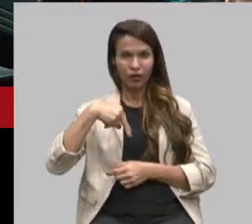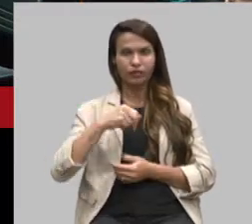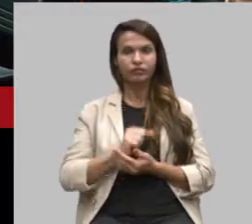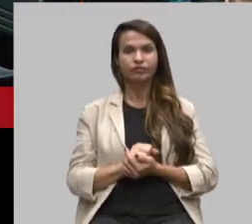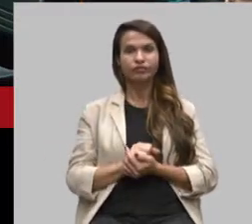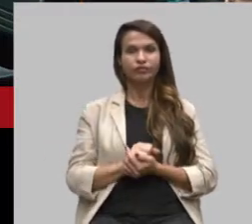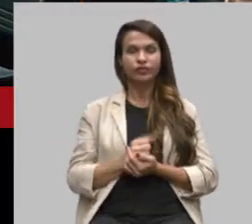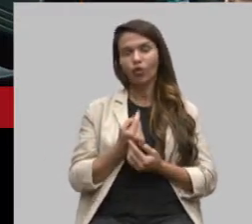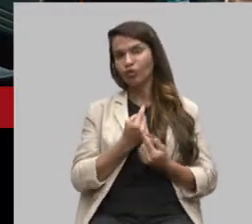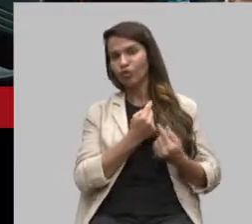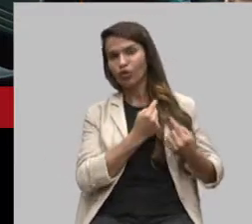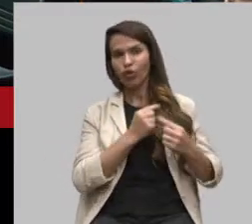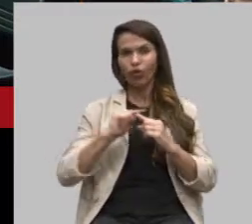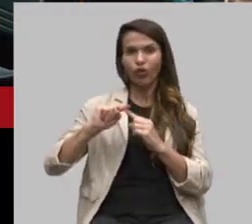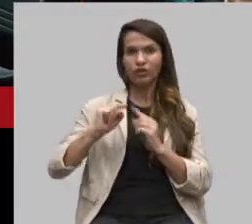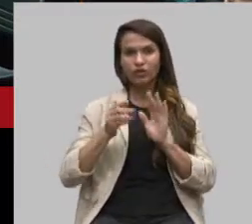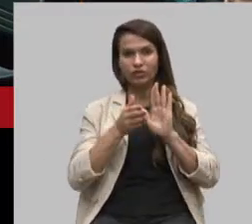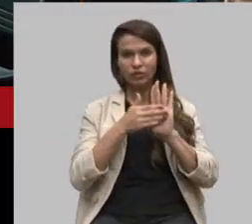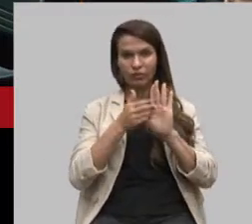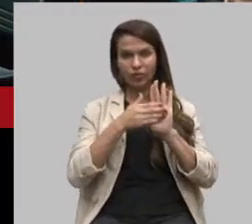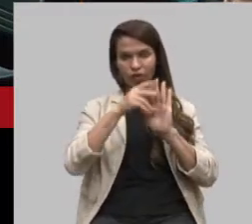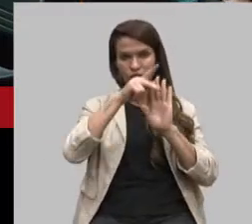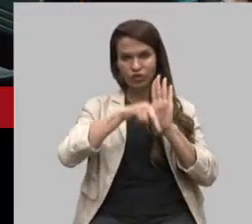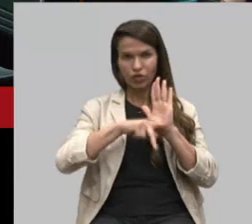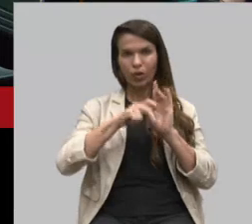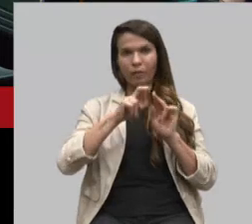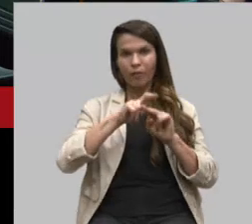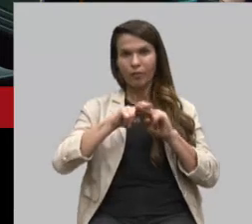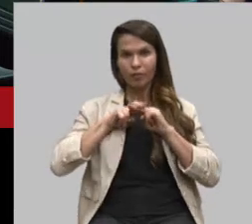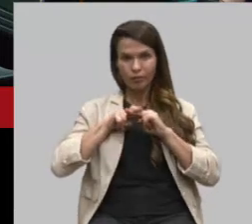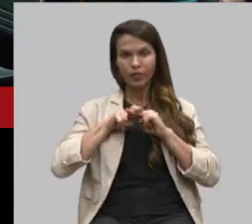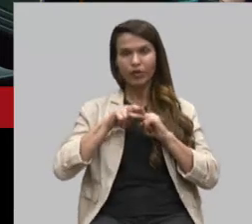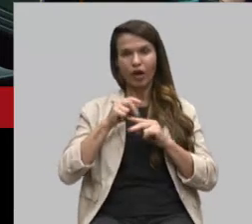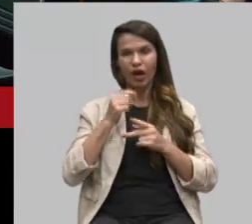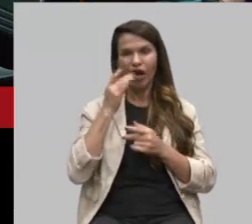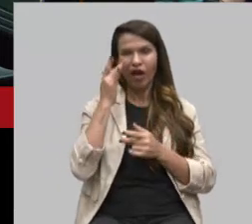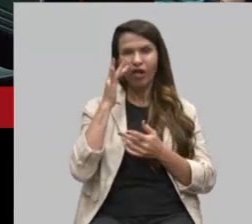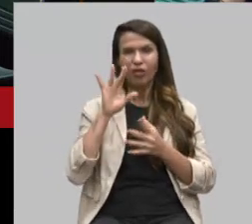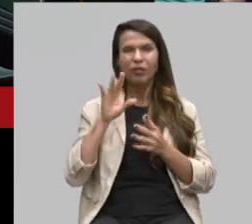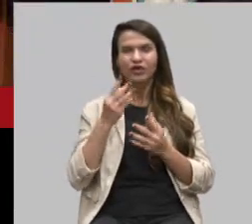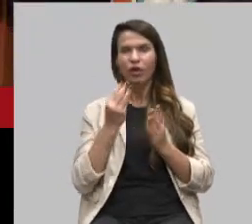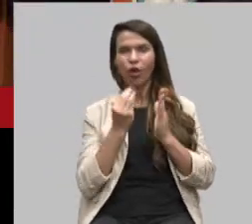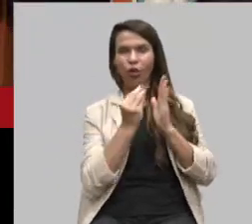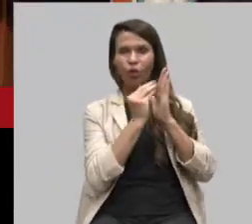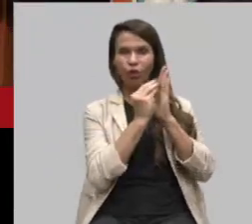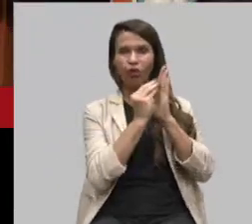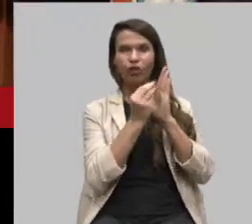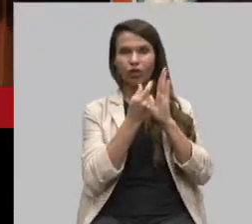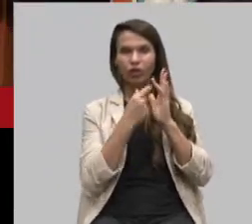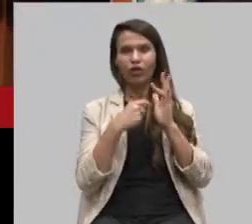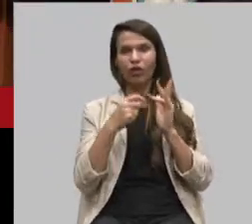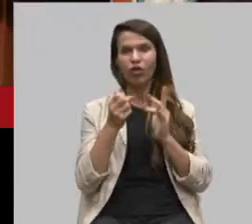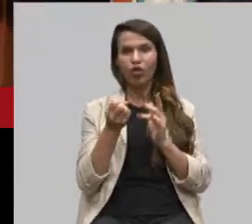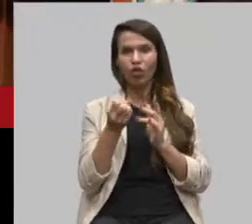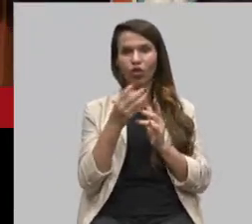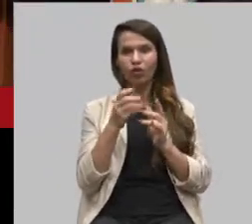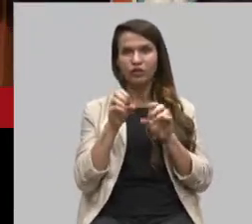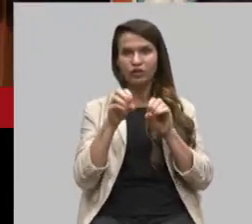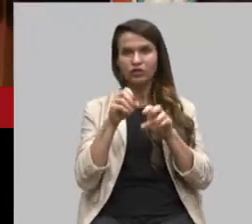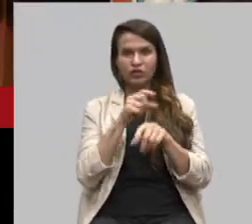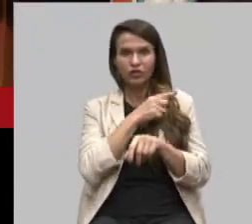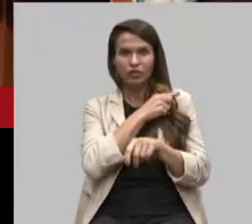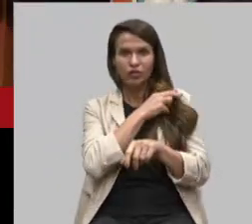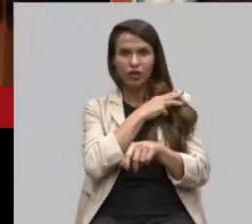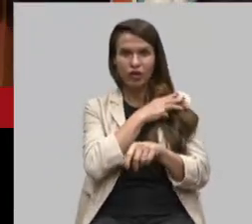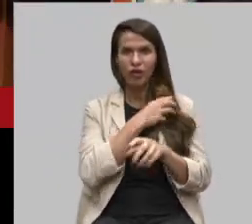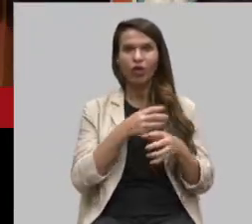contra posta esse projeto pelo simples fato que acho que ISO aí já está incluído do itinerário do novo ensino médico como e clube de